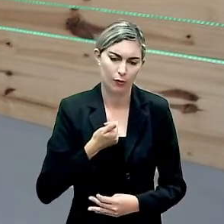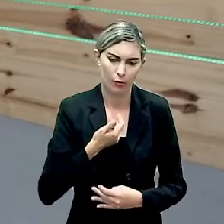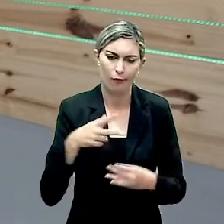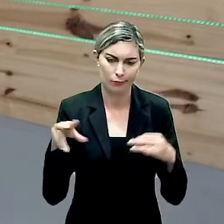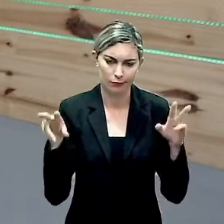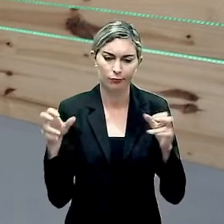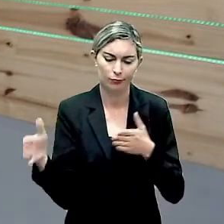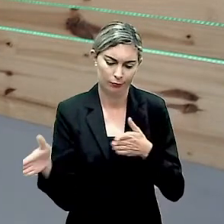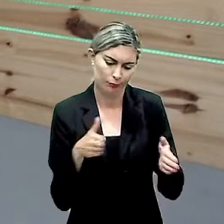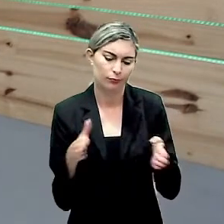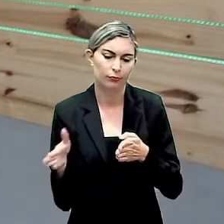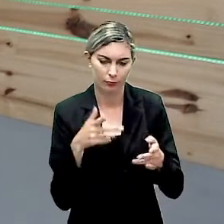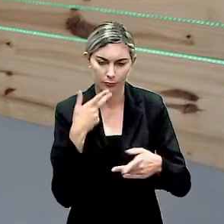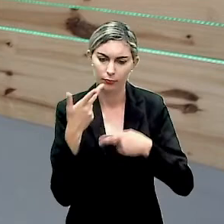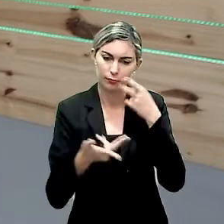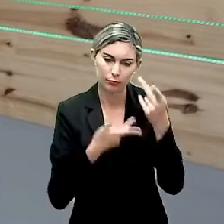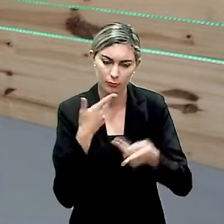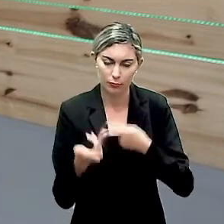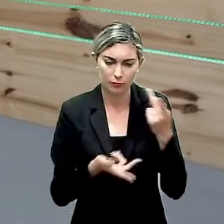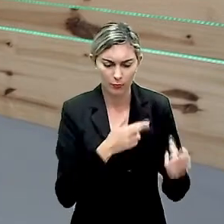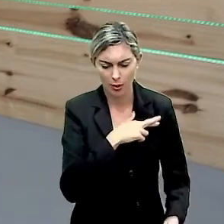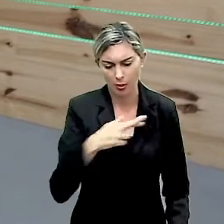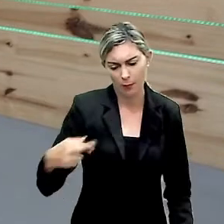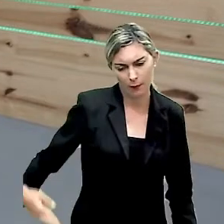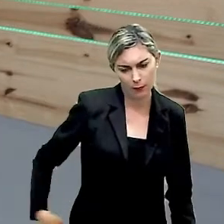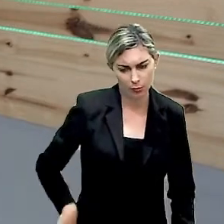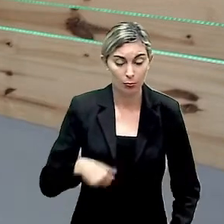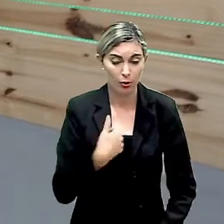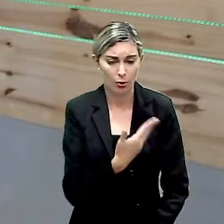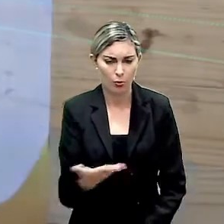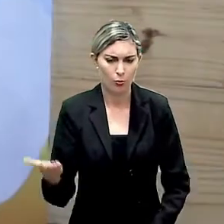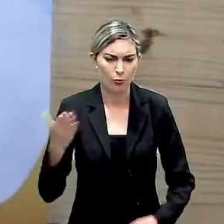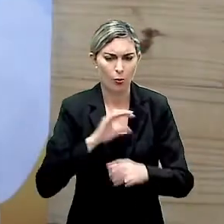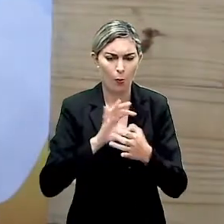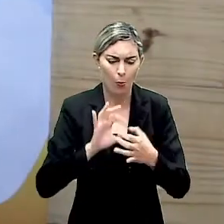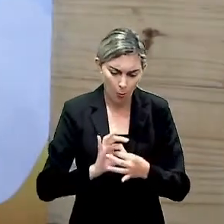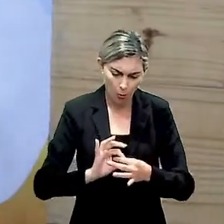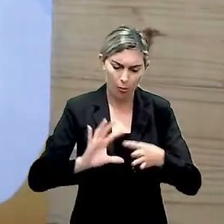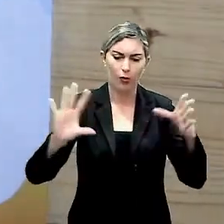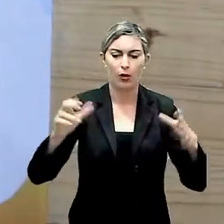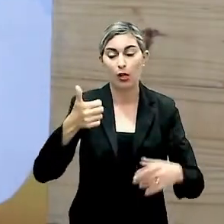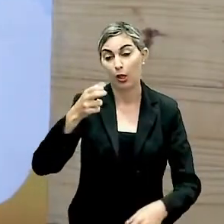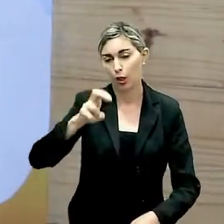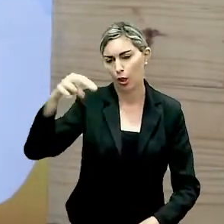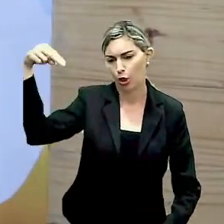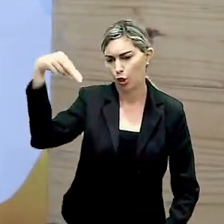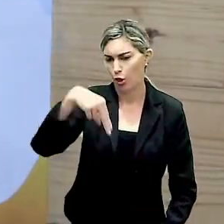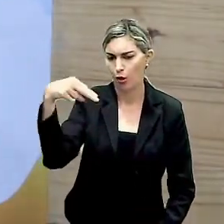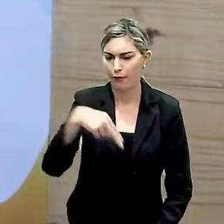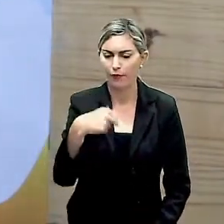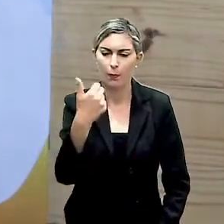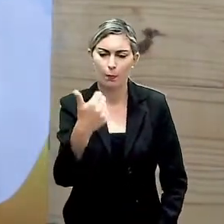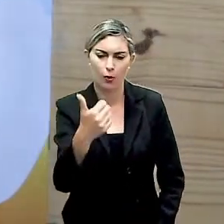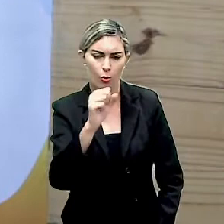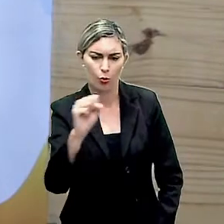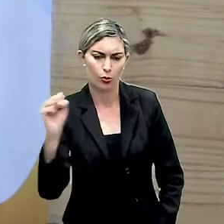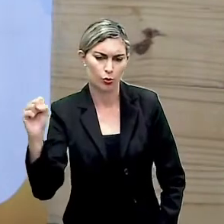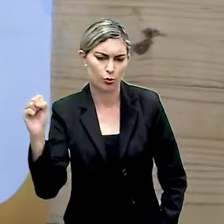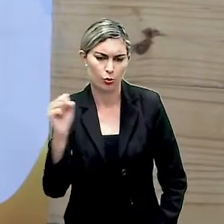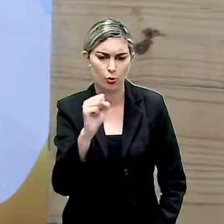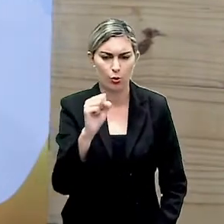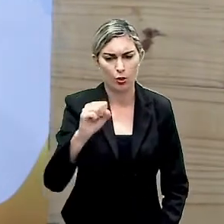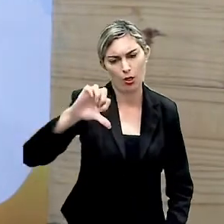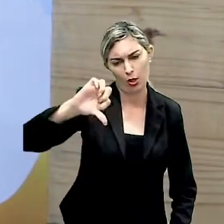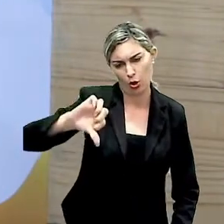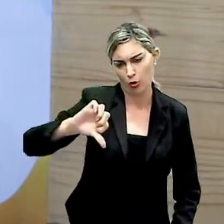esse período que a gente vai falar. A República ela vai ser proclamada em 15 de novembro de